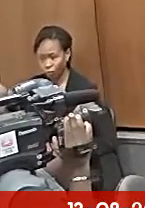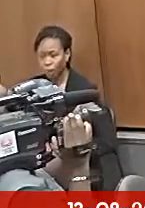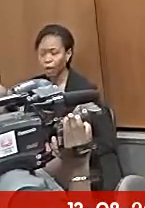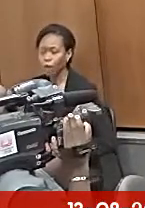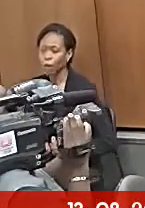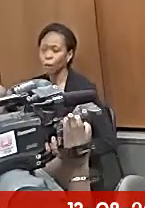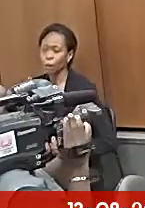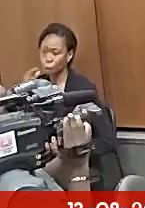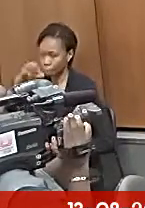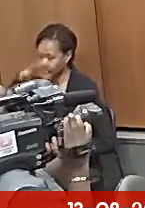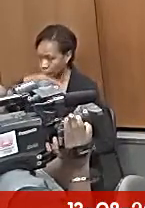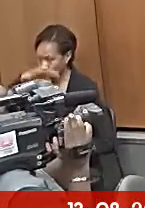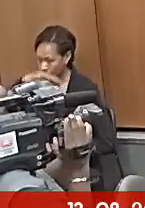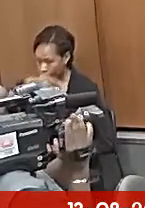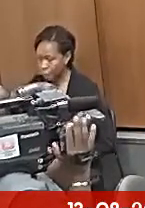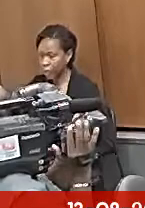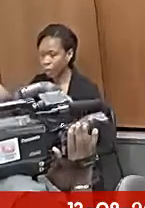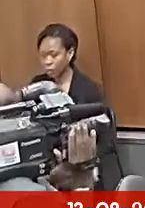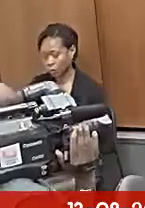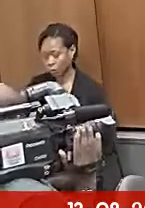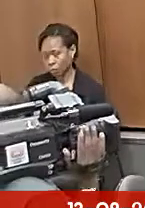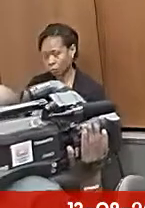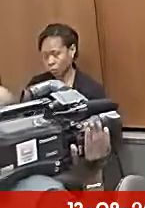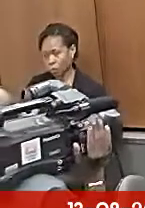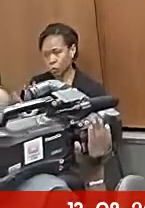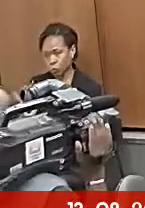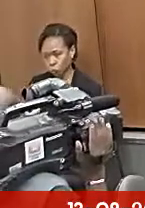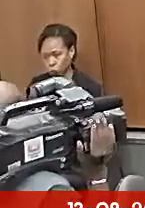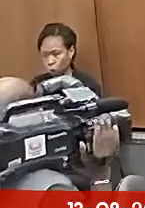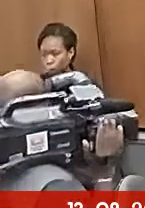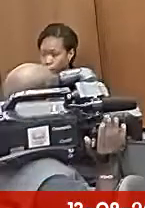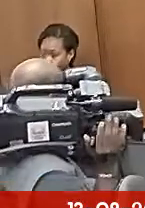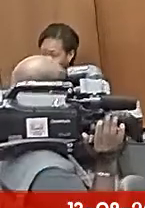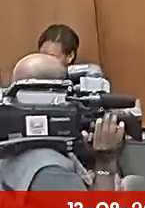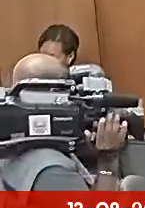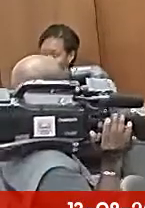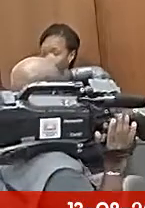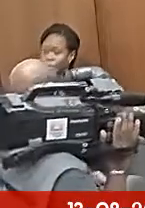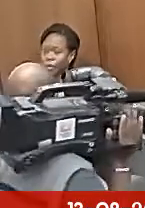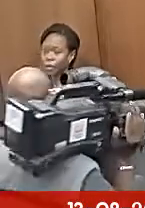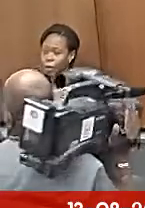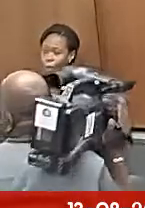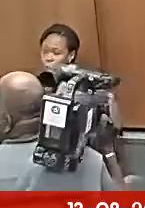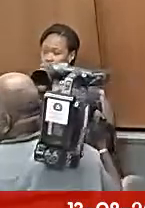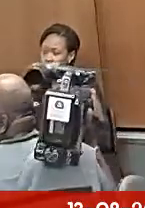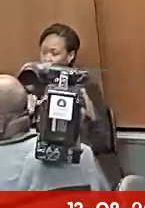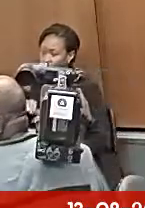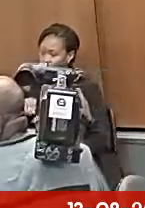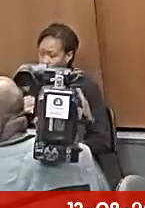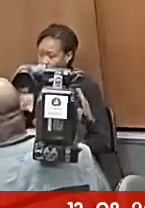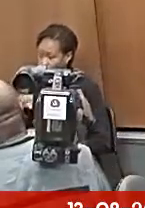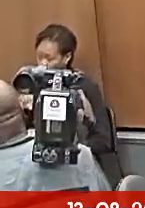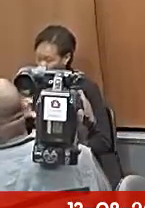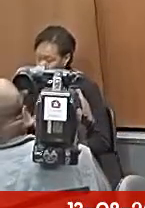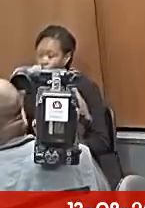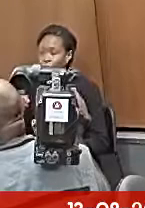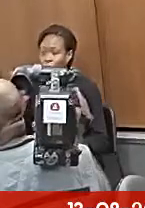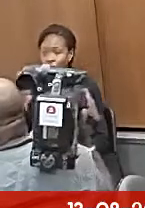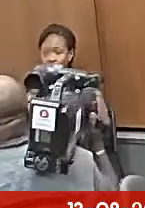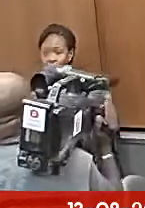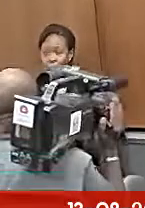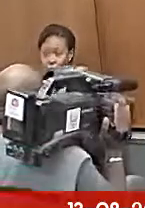de lima como técnico da seleção feminina há cinco anos o léo botija